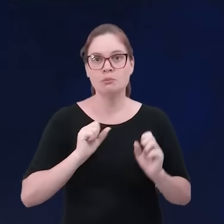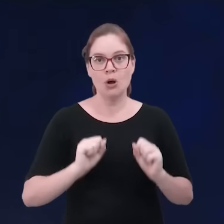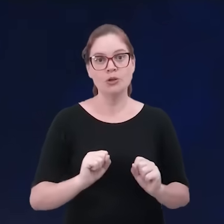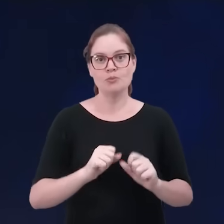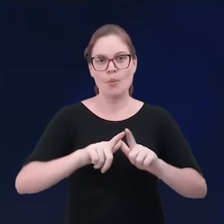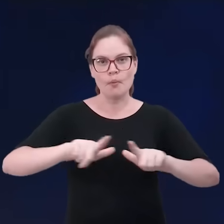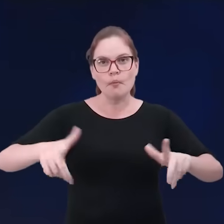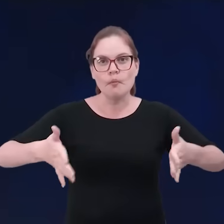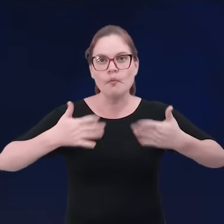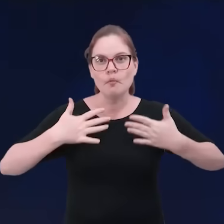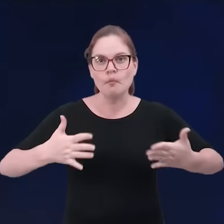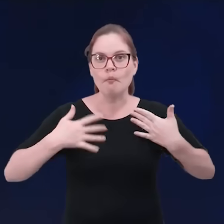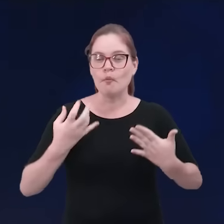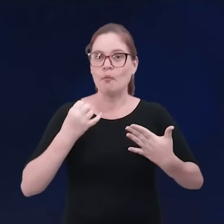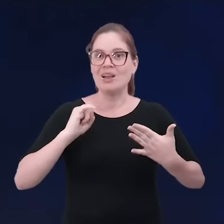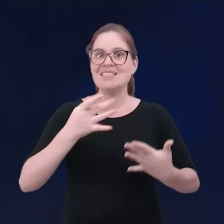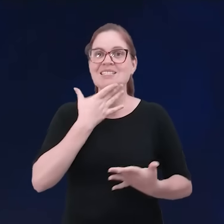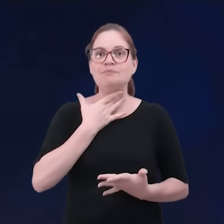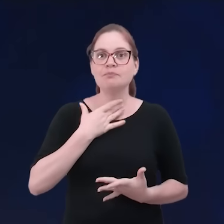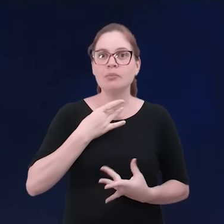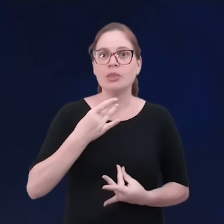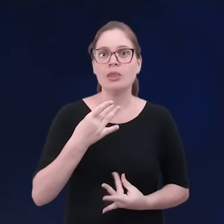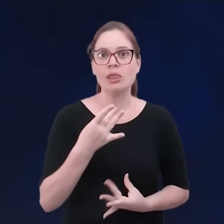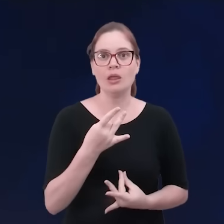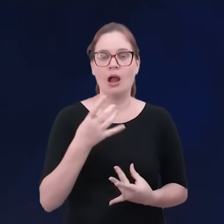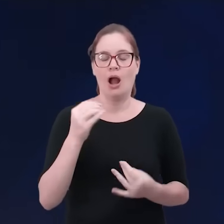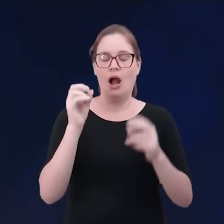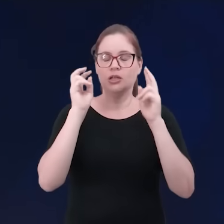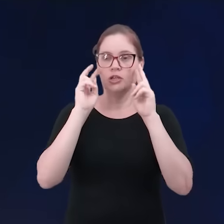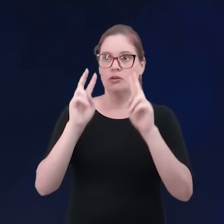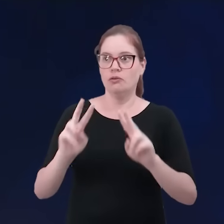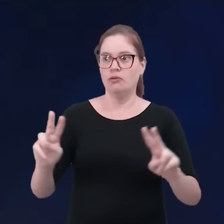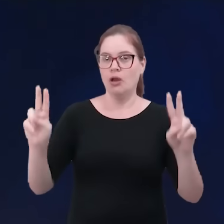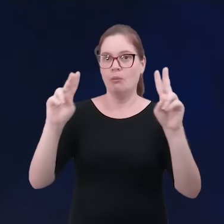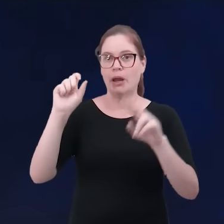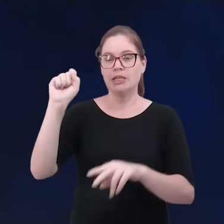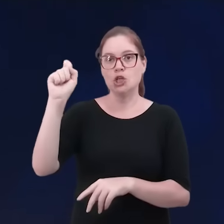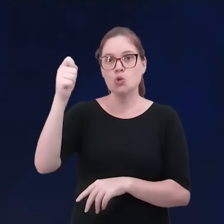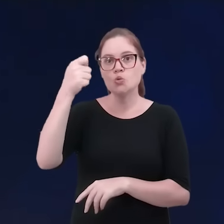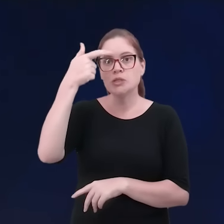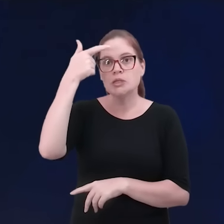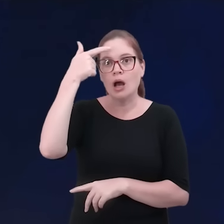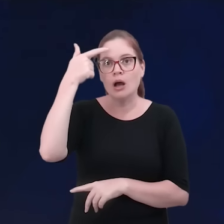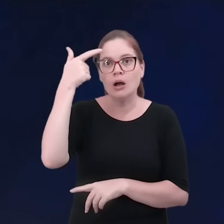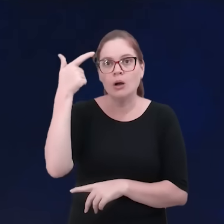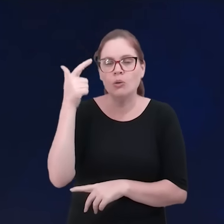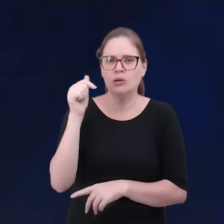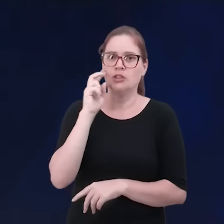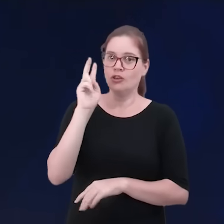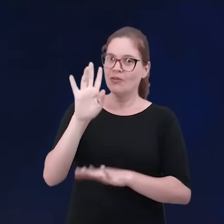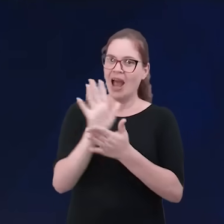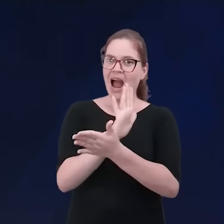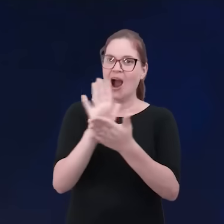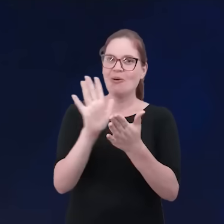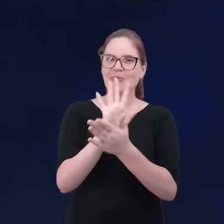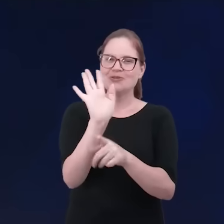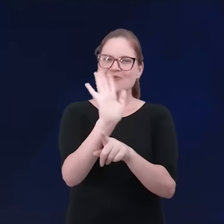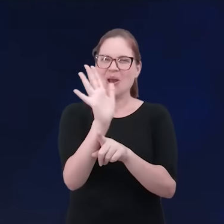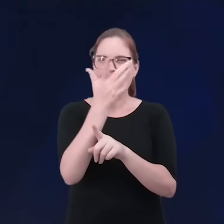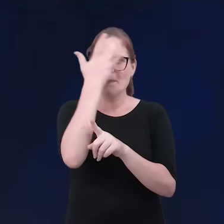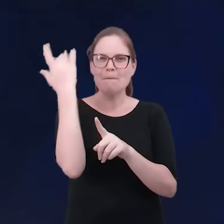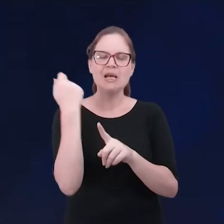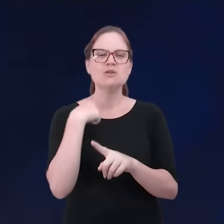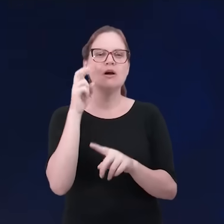a sede sempre promove miragens, né? Nós podemos ver até mesmo em alguns filmes que a gente assiste, de ver as pessoas